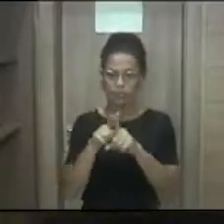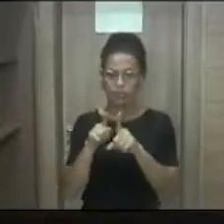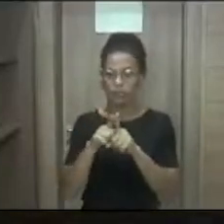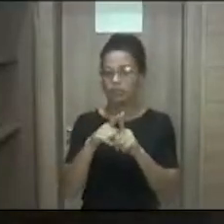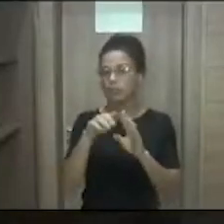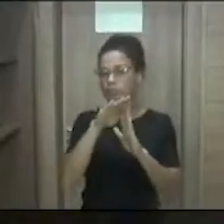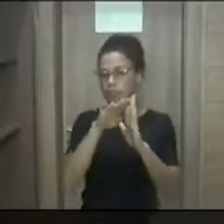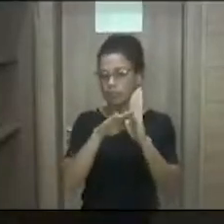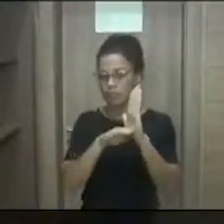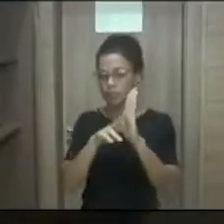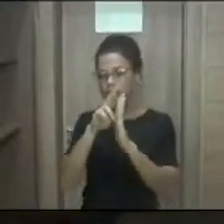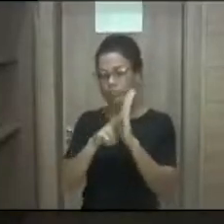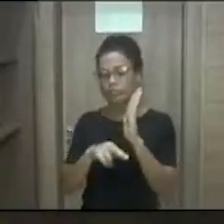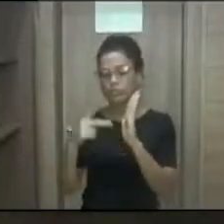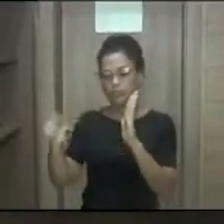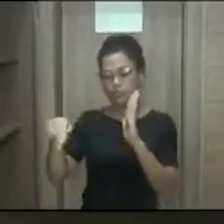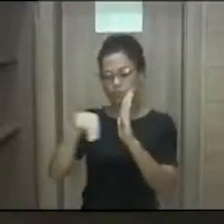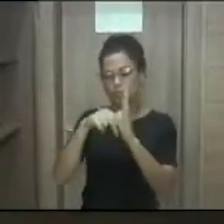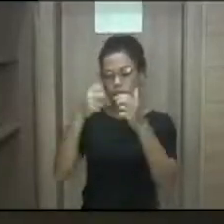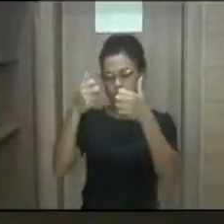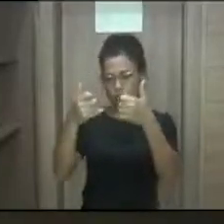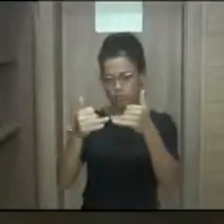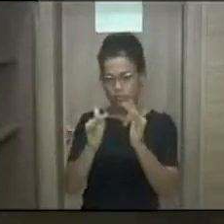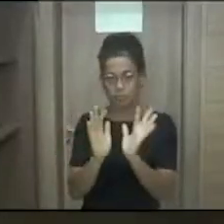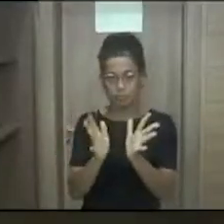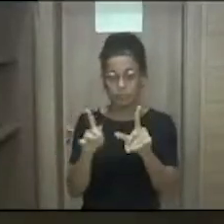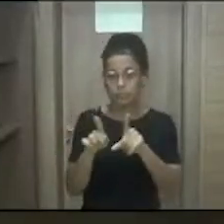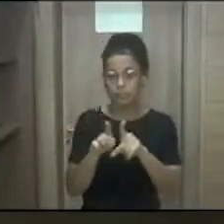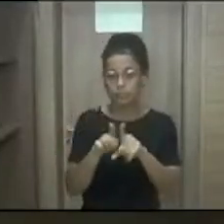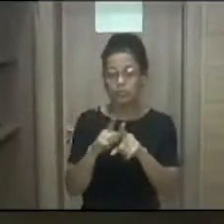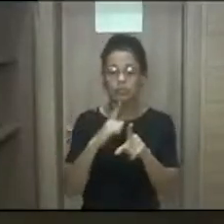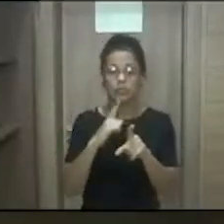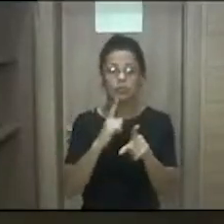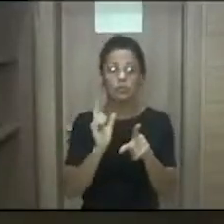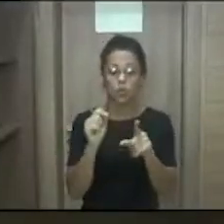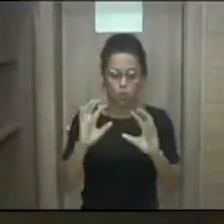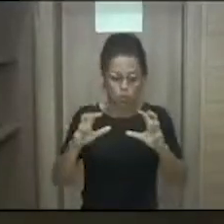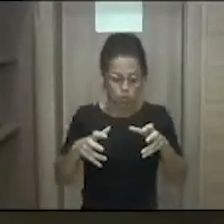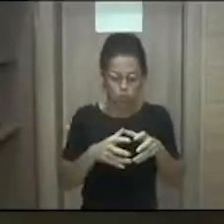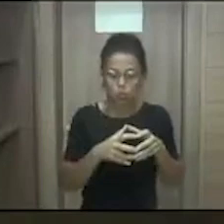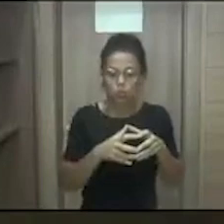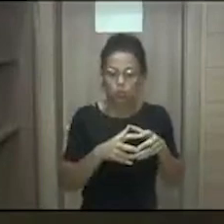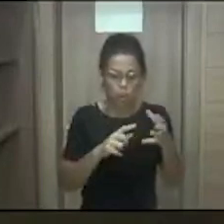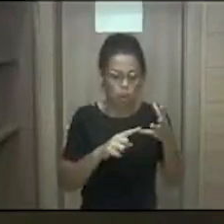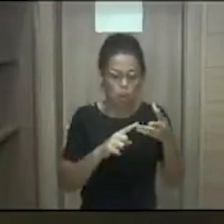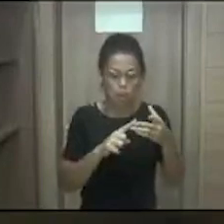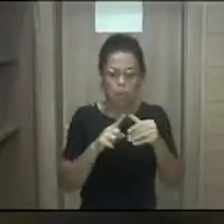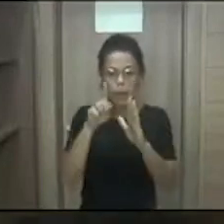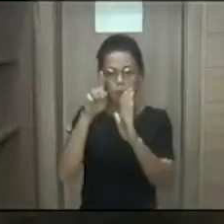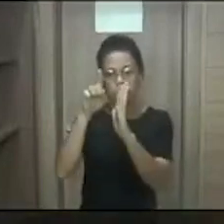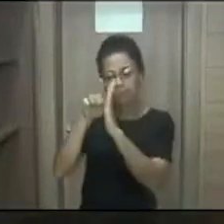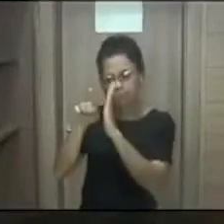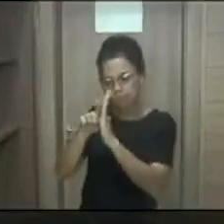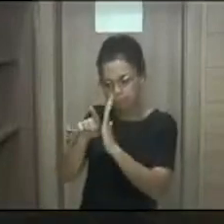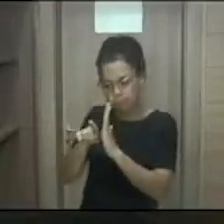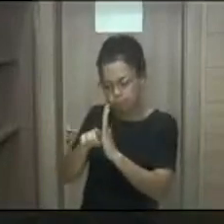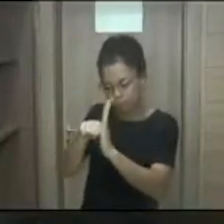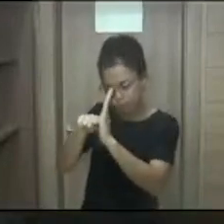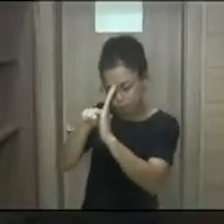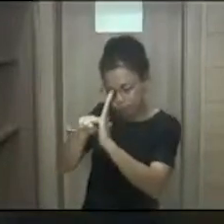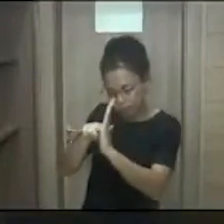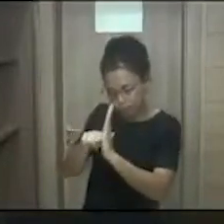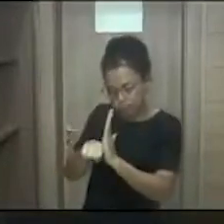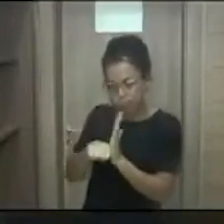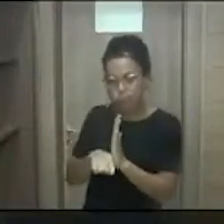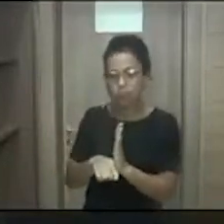você citou, mas também abrir um conjunto de questões de pesquisa que vão fortalecer